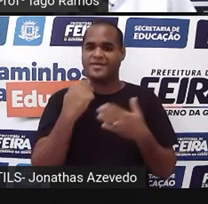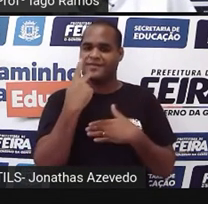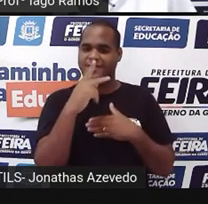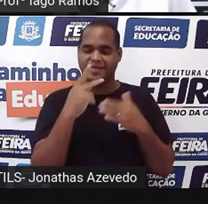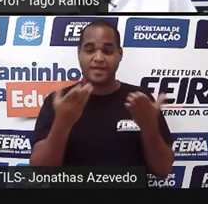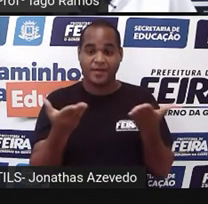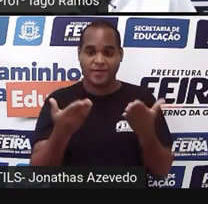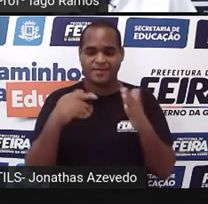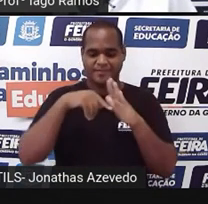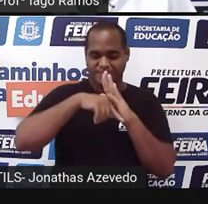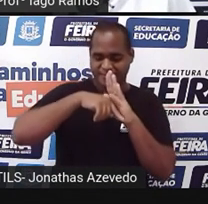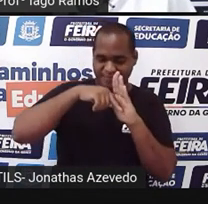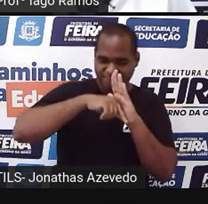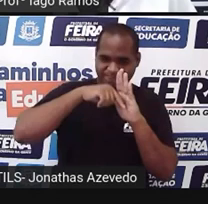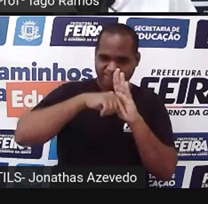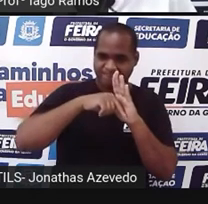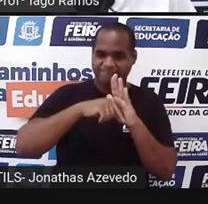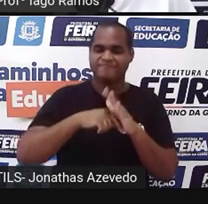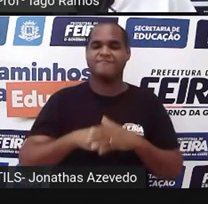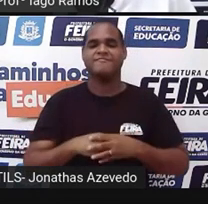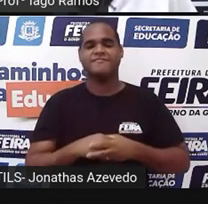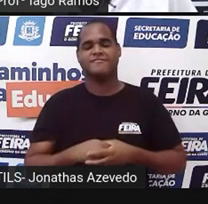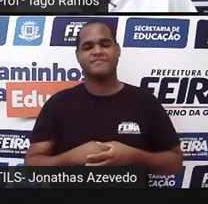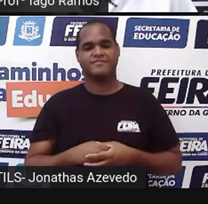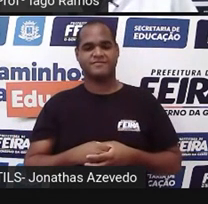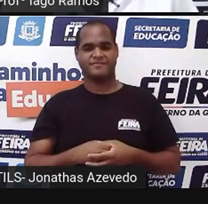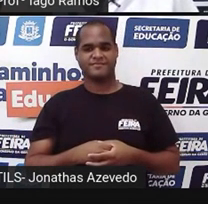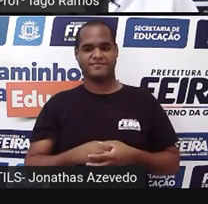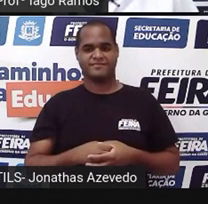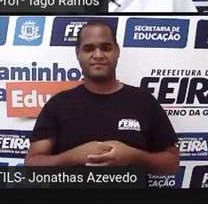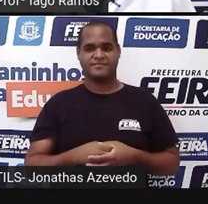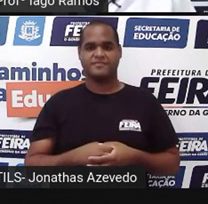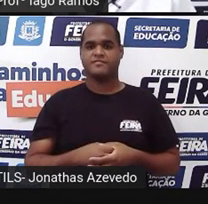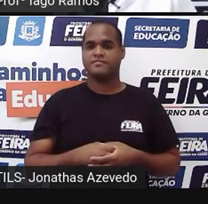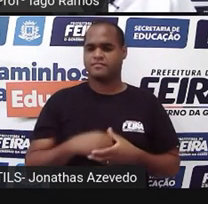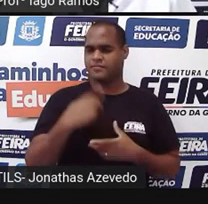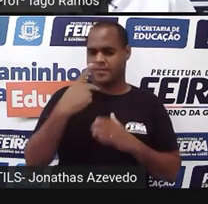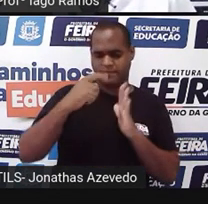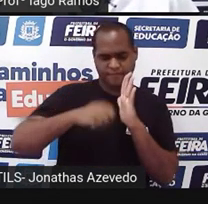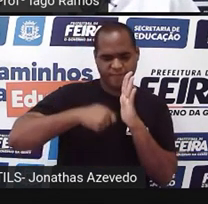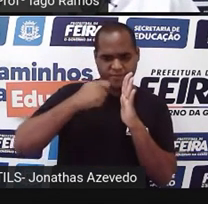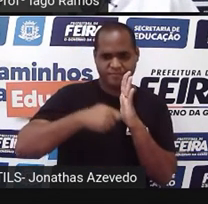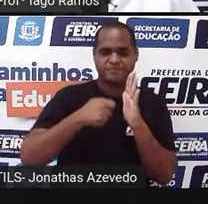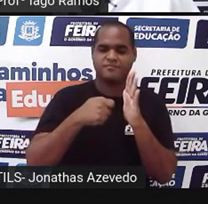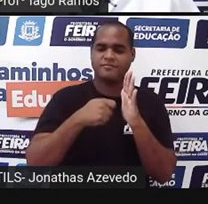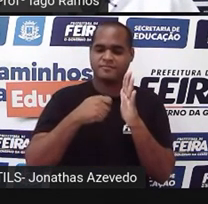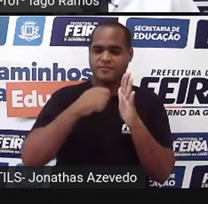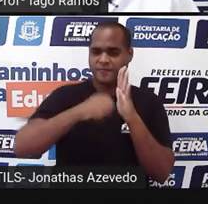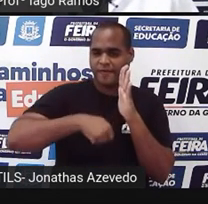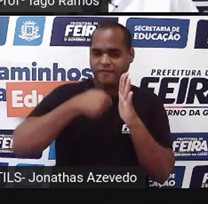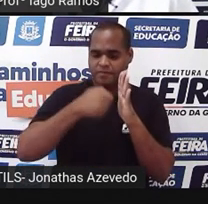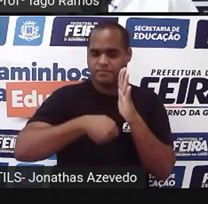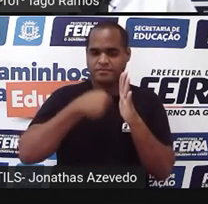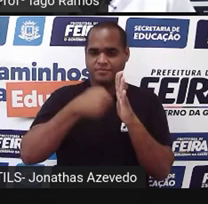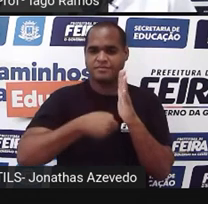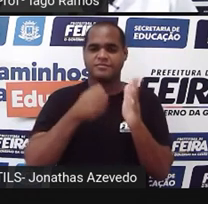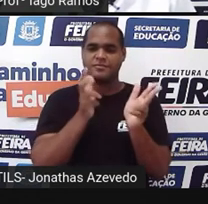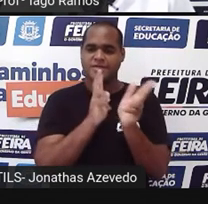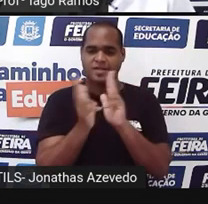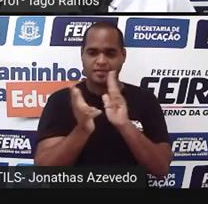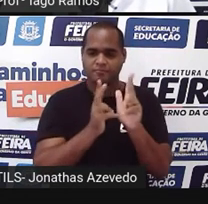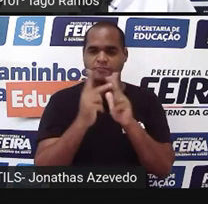aqui o nosso momento de avaliação tá bom fica como sugestão gravar um áudio e